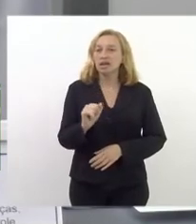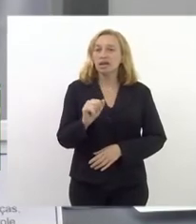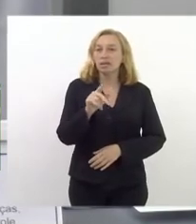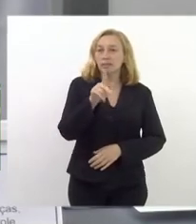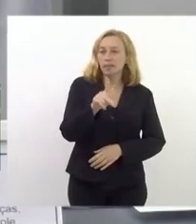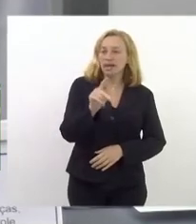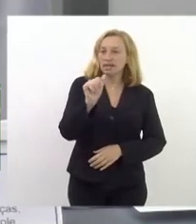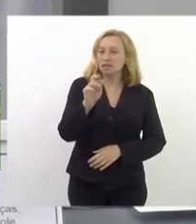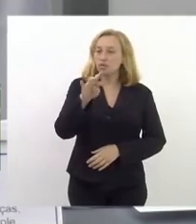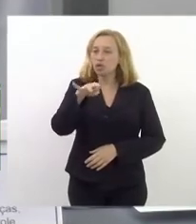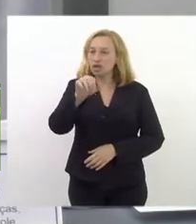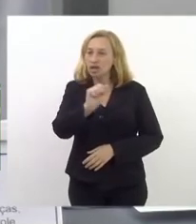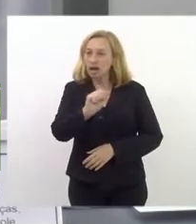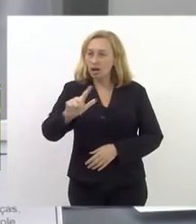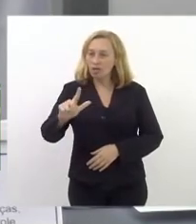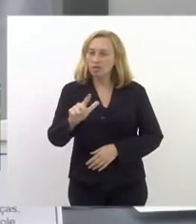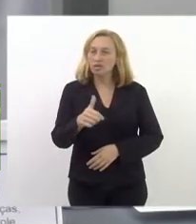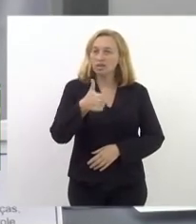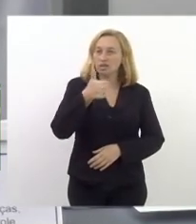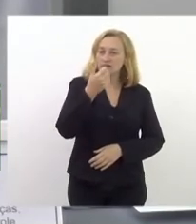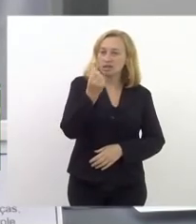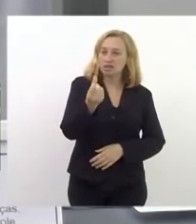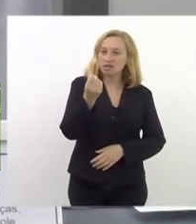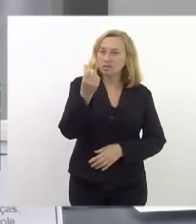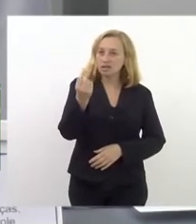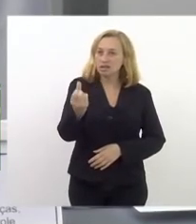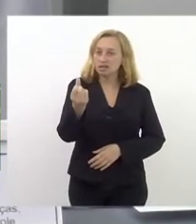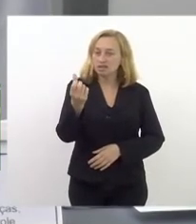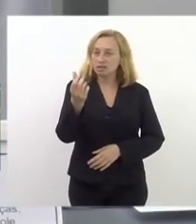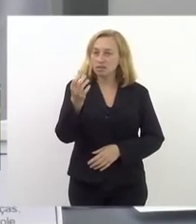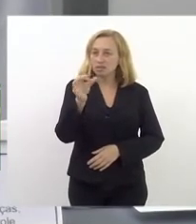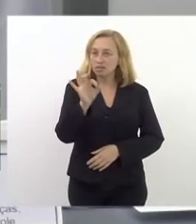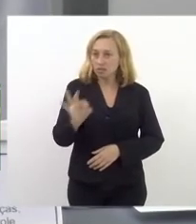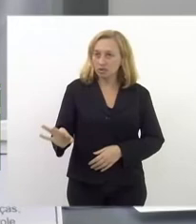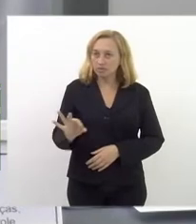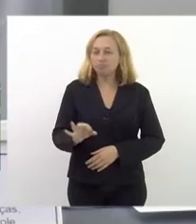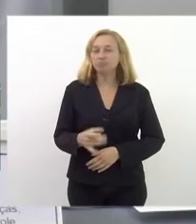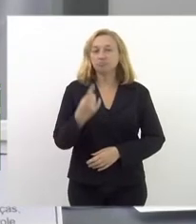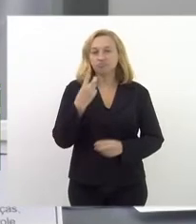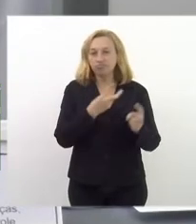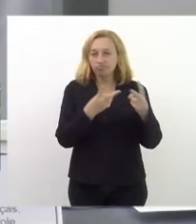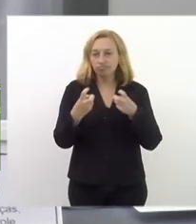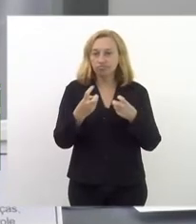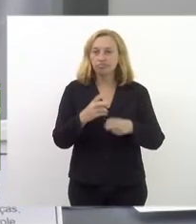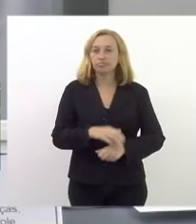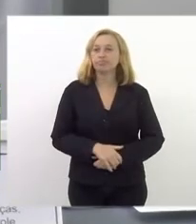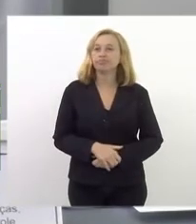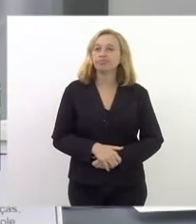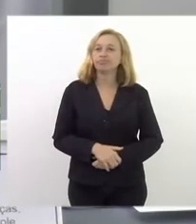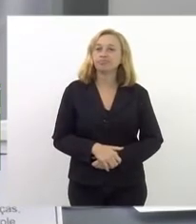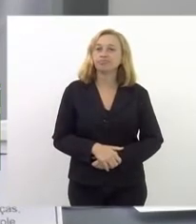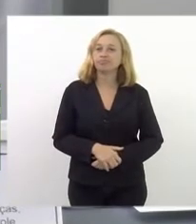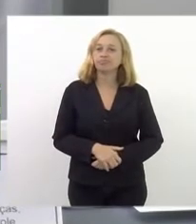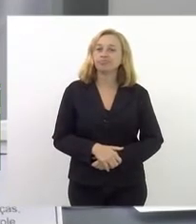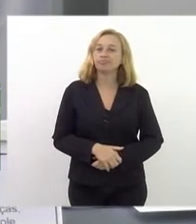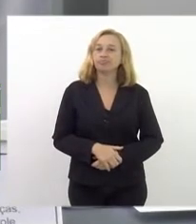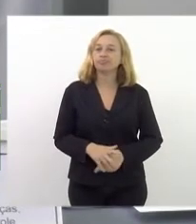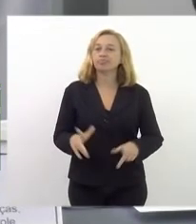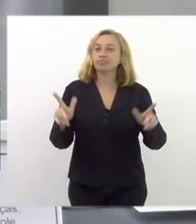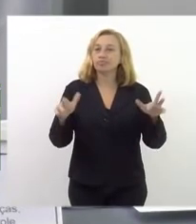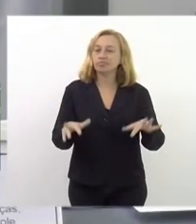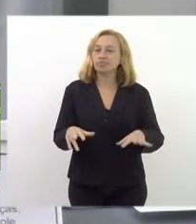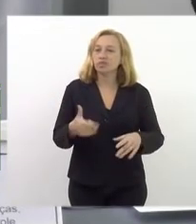177%. Né? Exato. E aí a gente verifica que a diferença